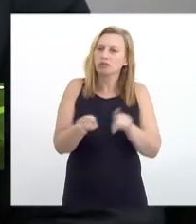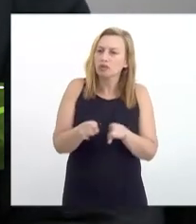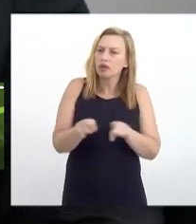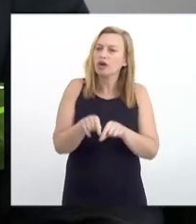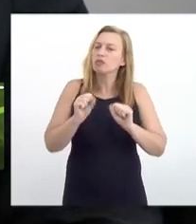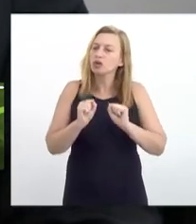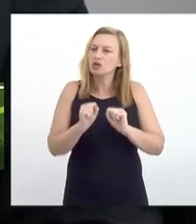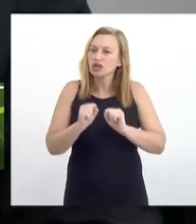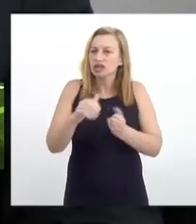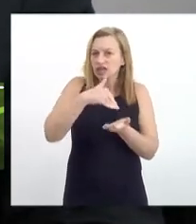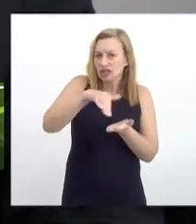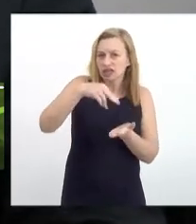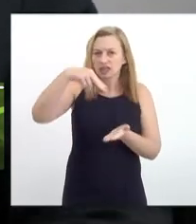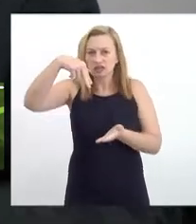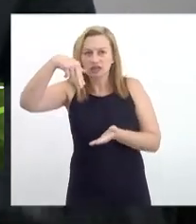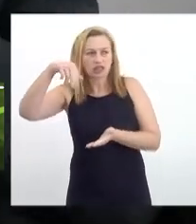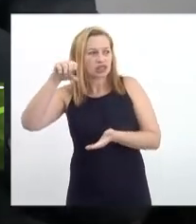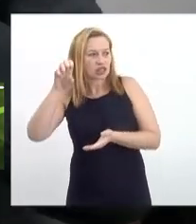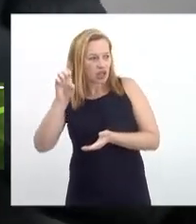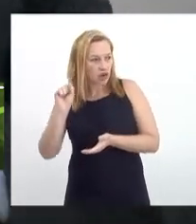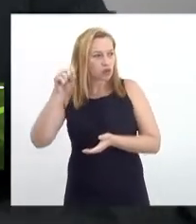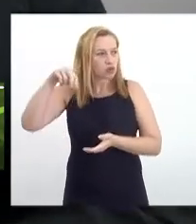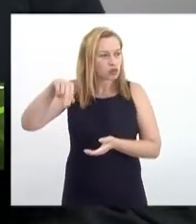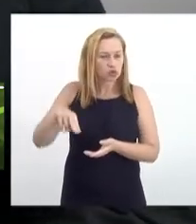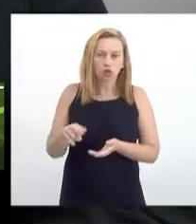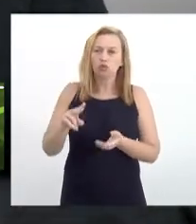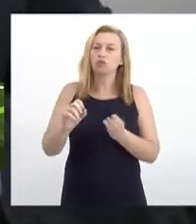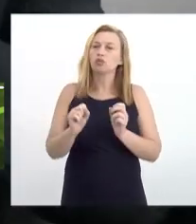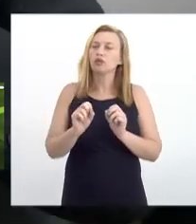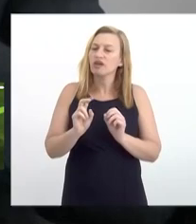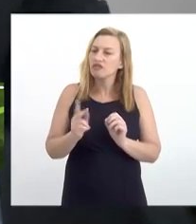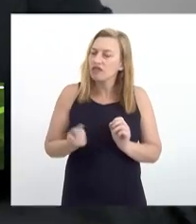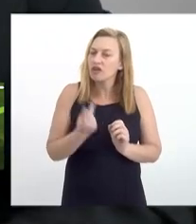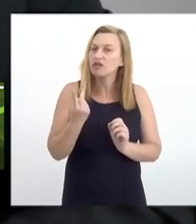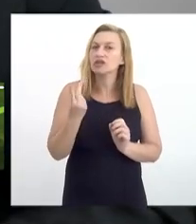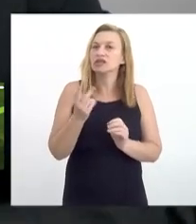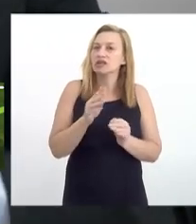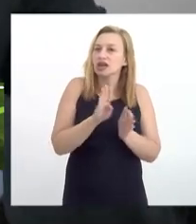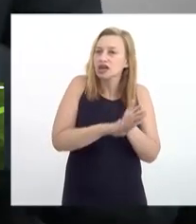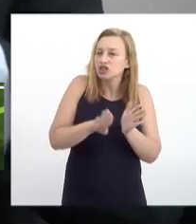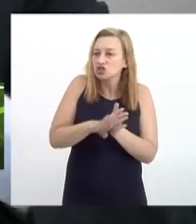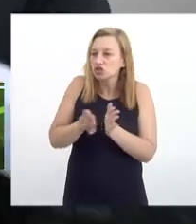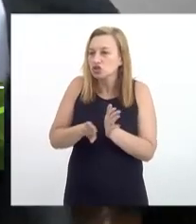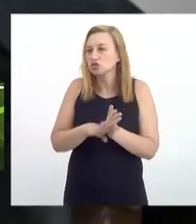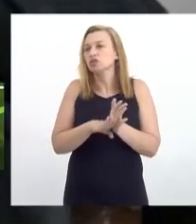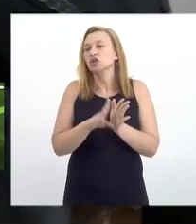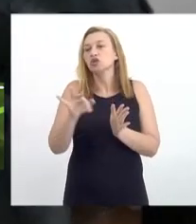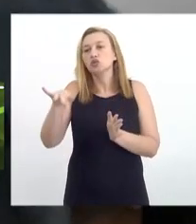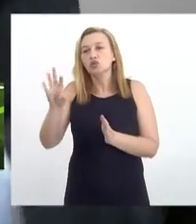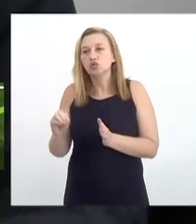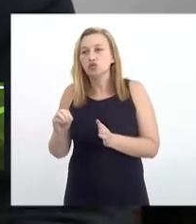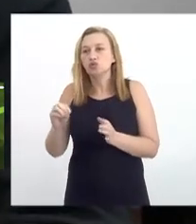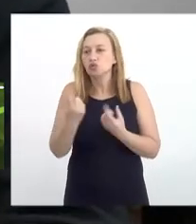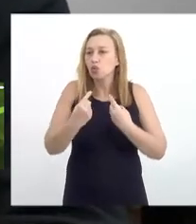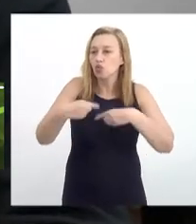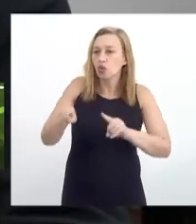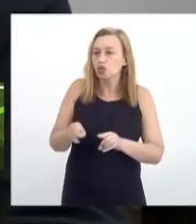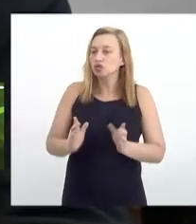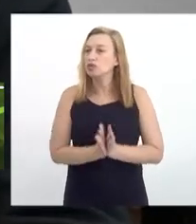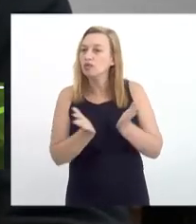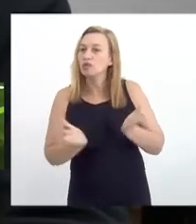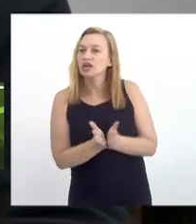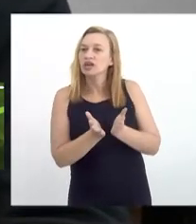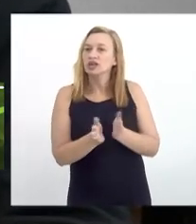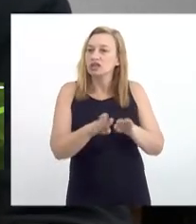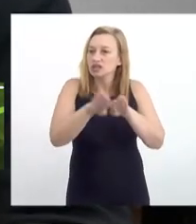maneira, secretário Nelson Rocha, secretário do Azamite, preservar as despesas oriundas do Fundo Estadual de Combate à Pobreza e às Desigualdades